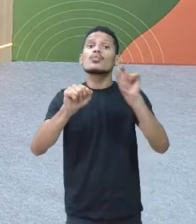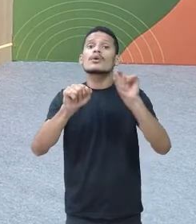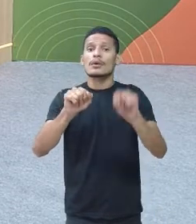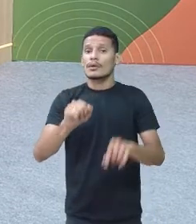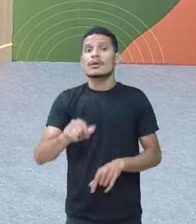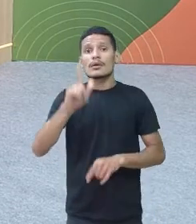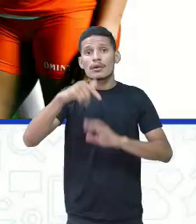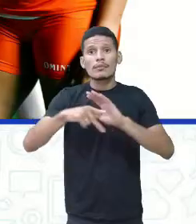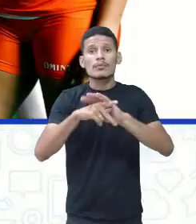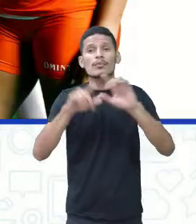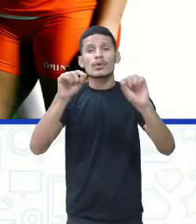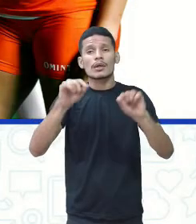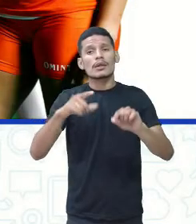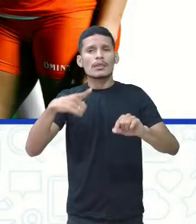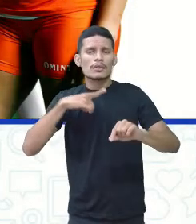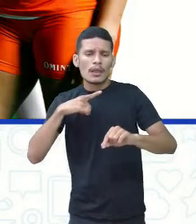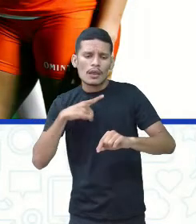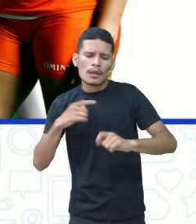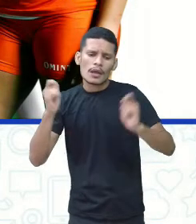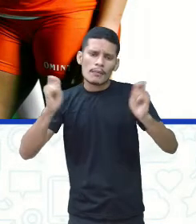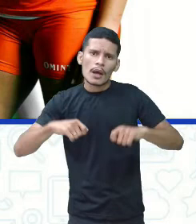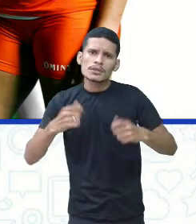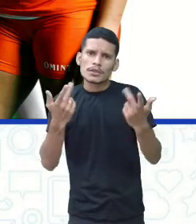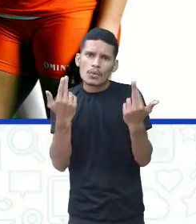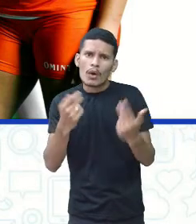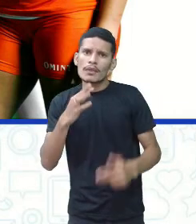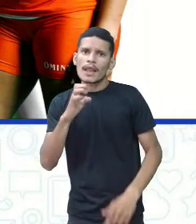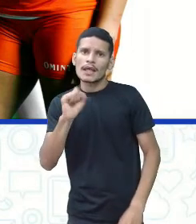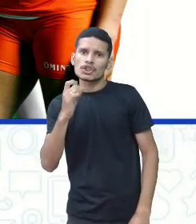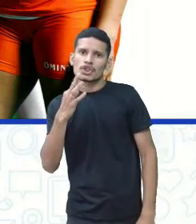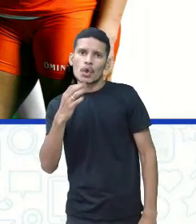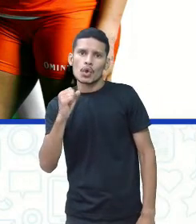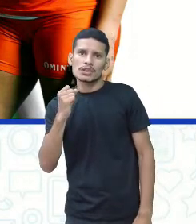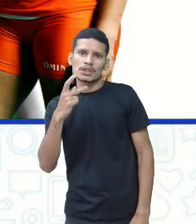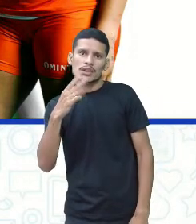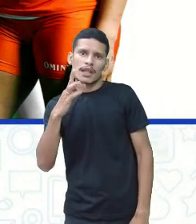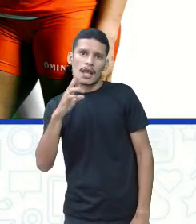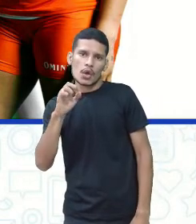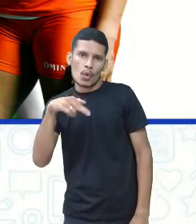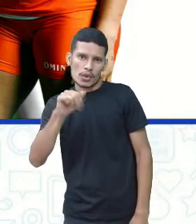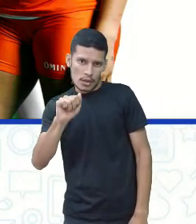substância, ela imita a testosterona. Então,